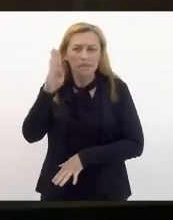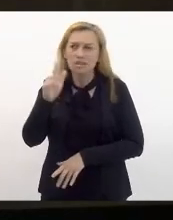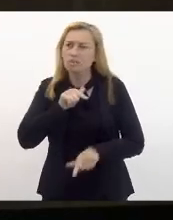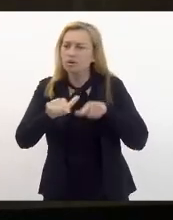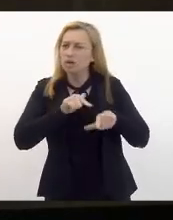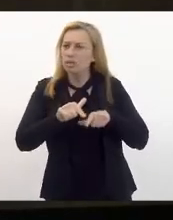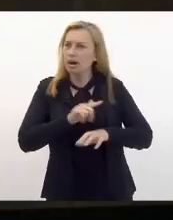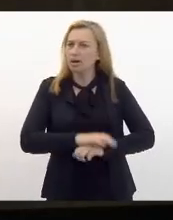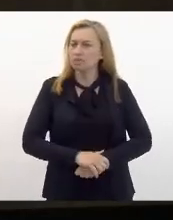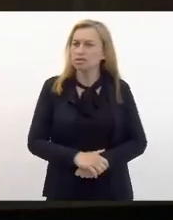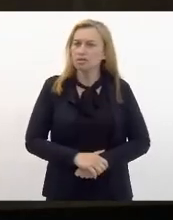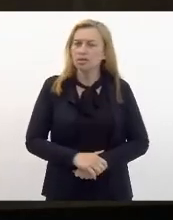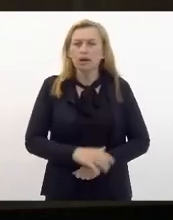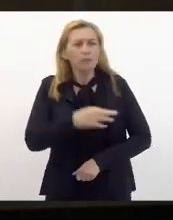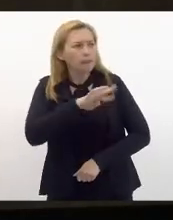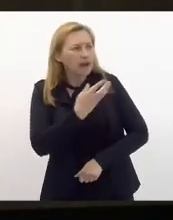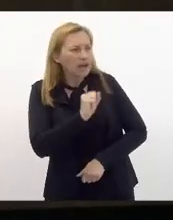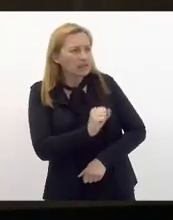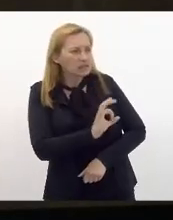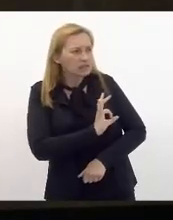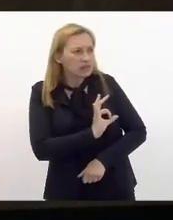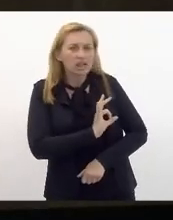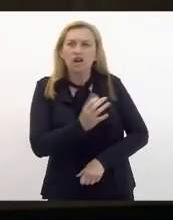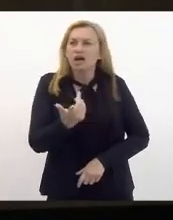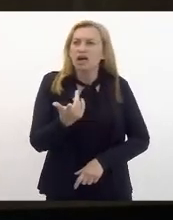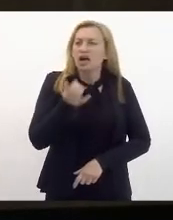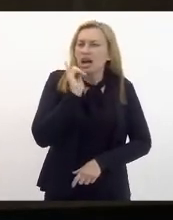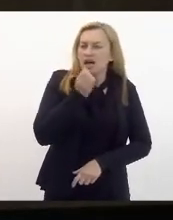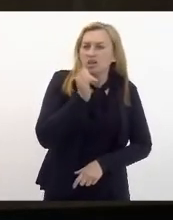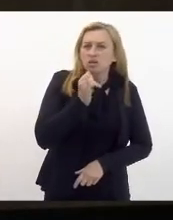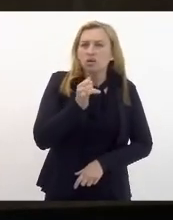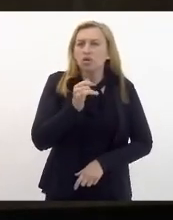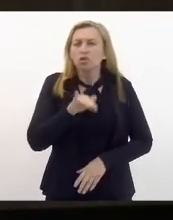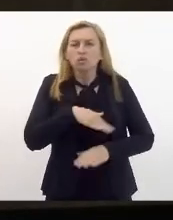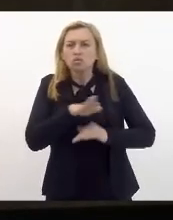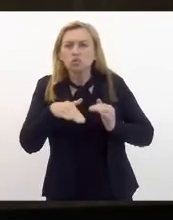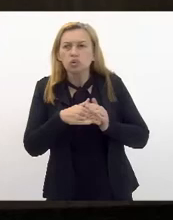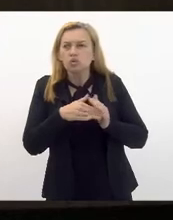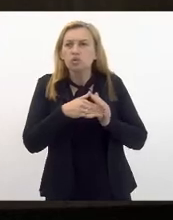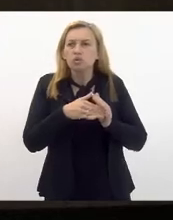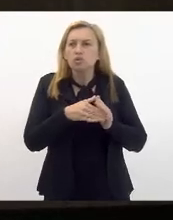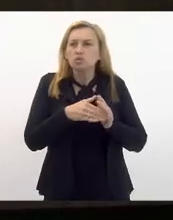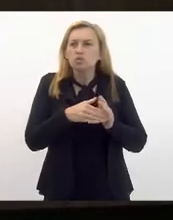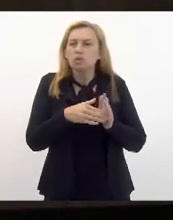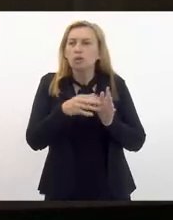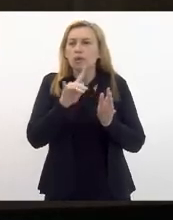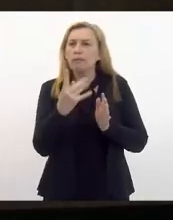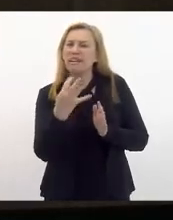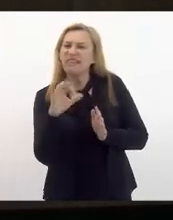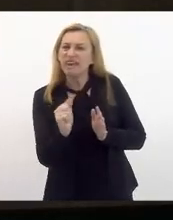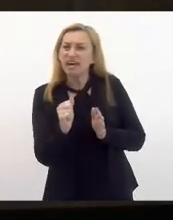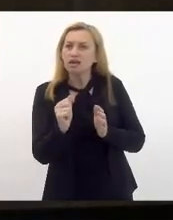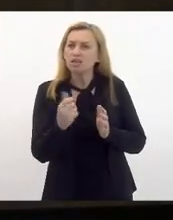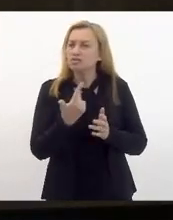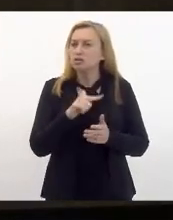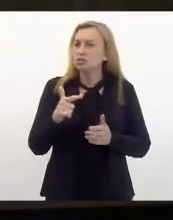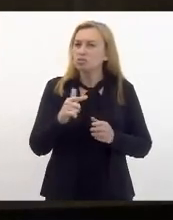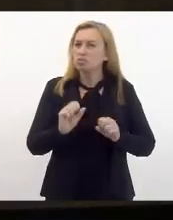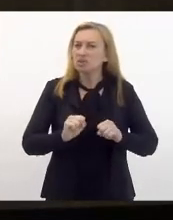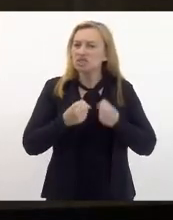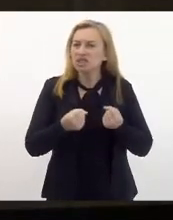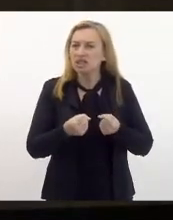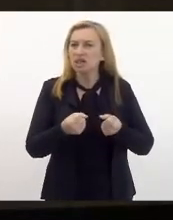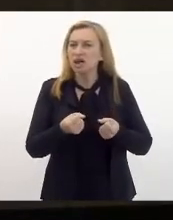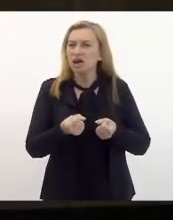a sua verdades mata o relatório com planilhas com todo tipo de demanda burocrática sem poder até se dedicar o processo pedagógico